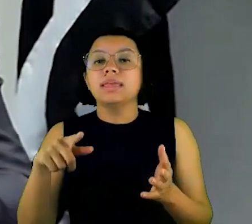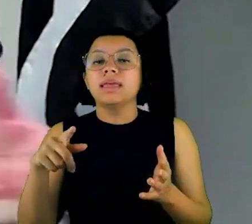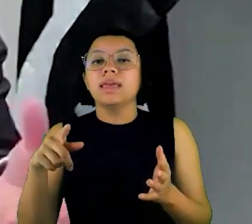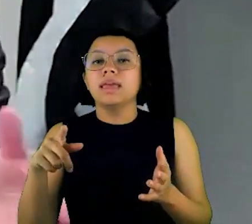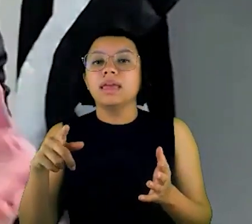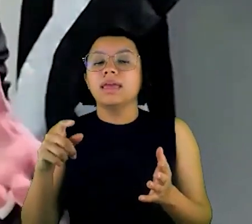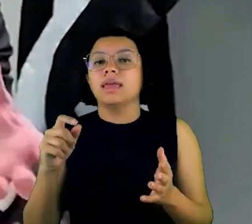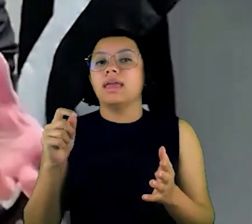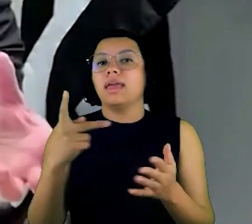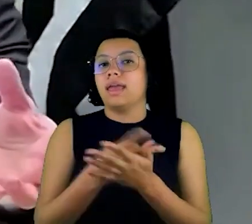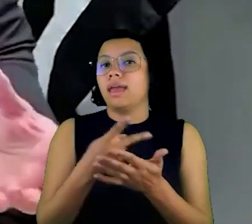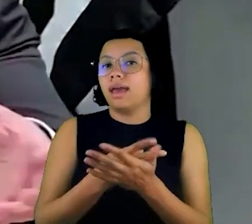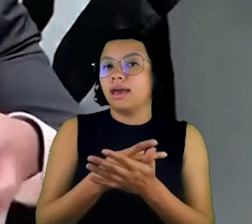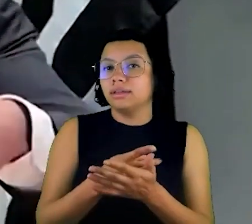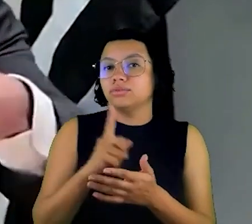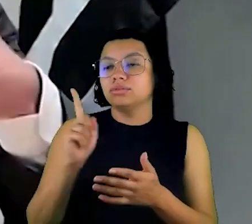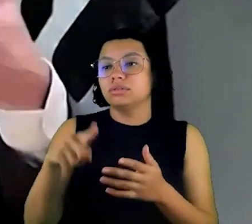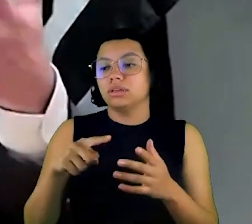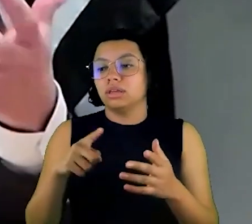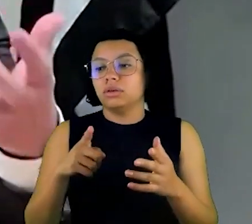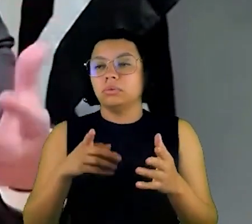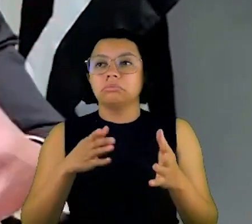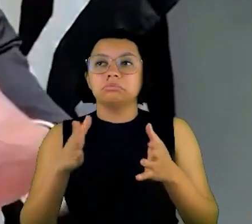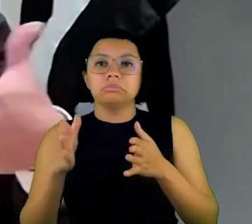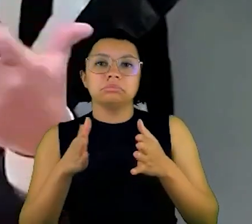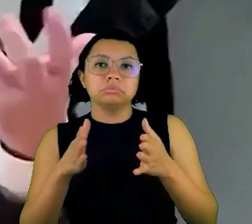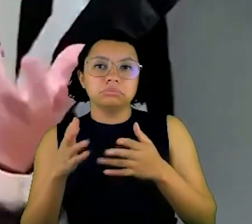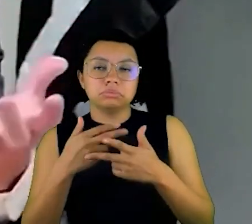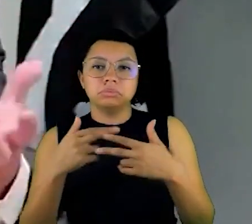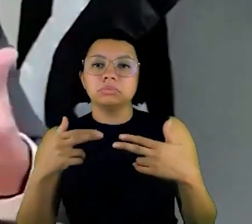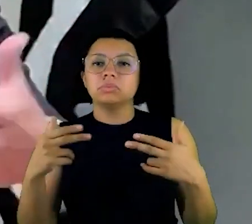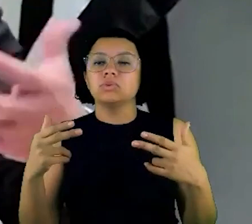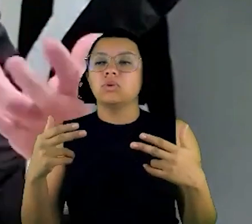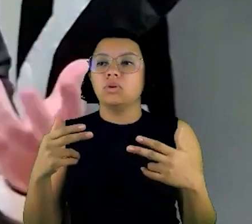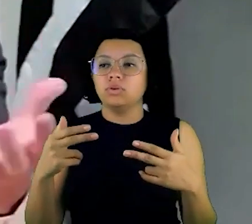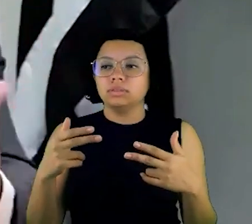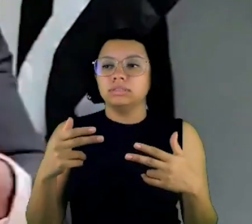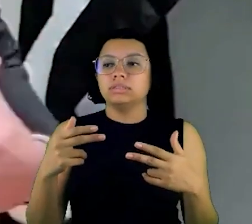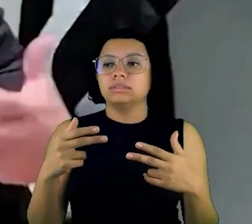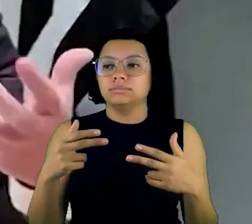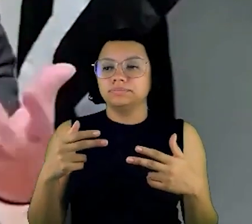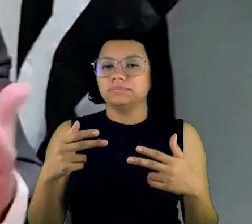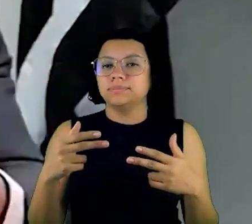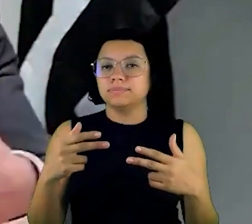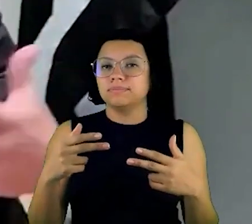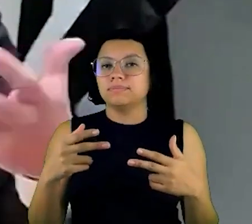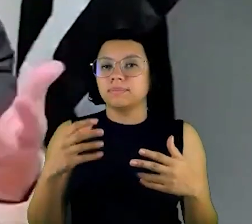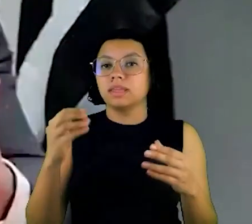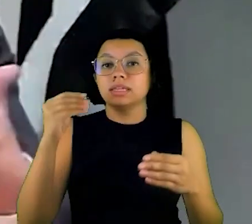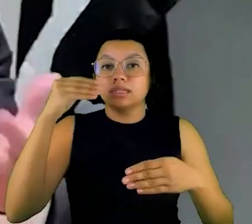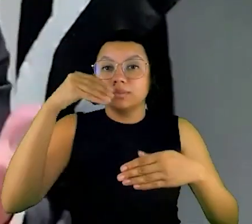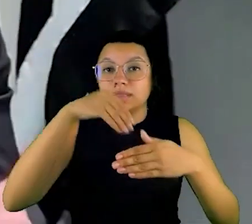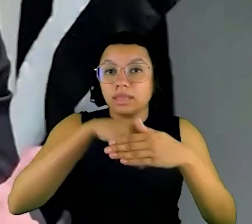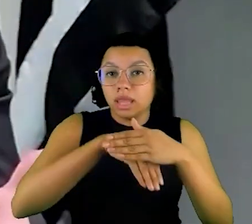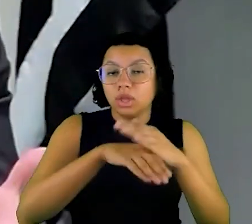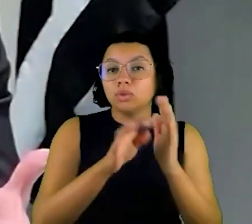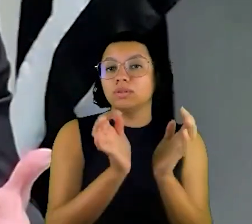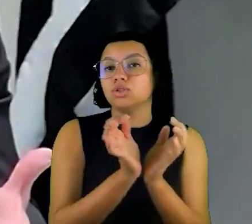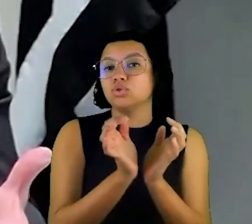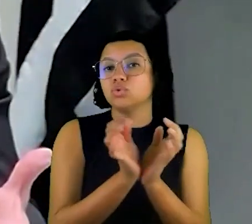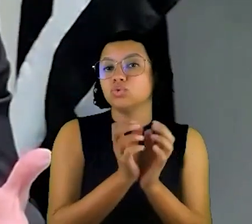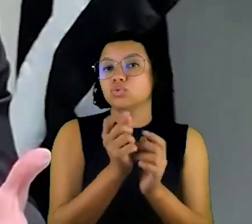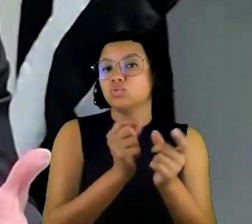que podem estar nas entranhas desses chamados